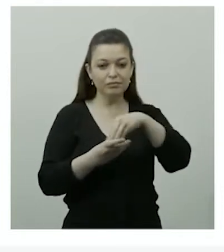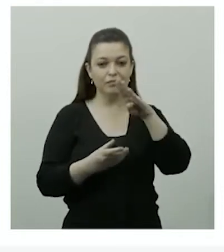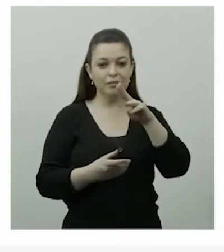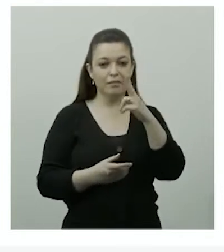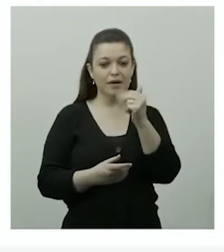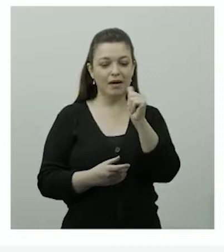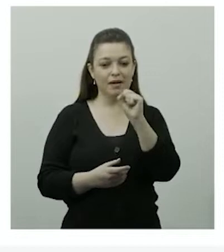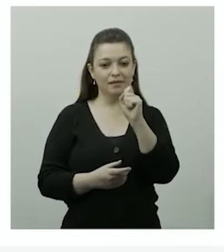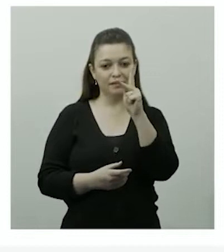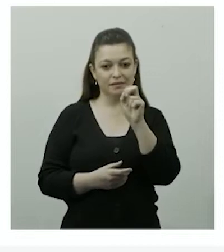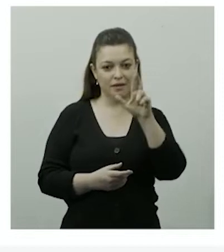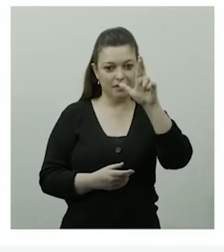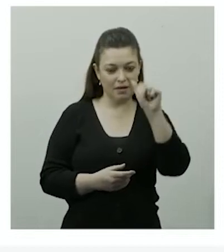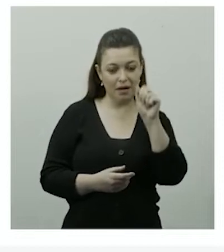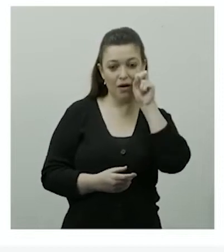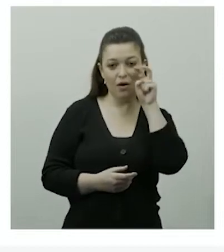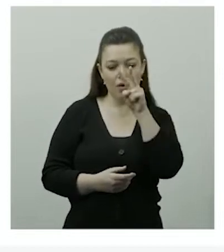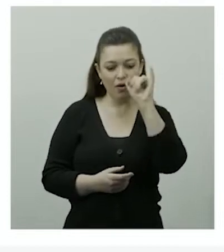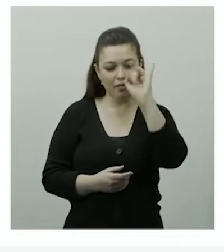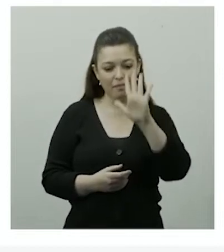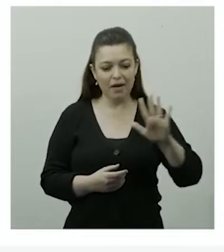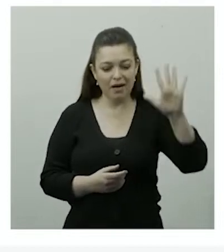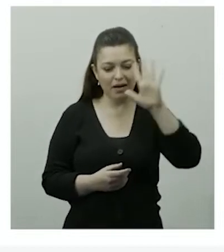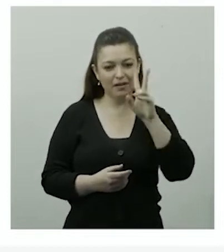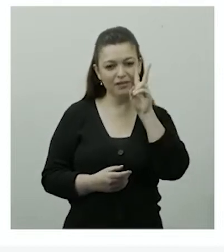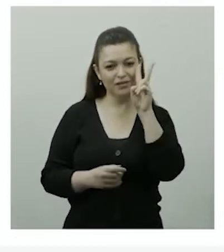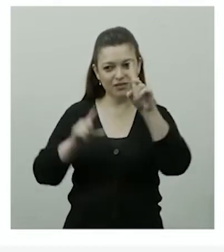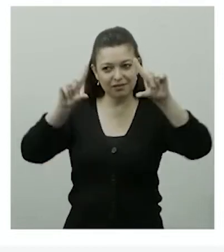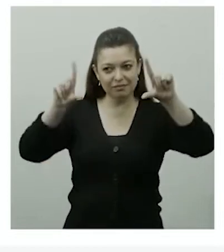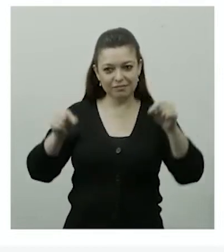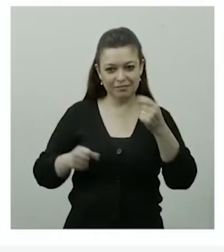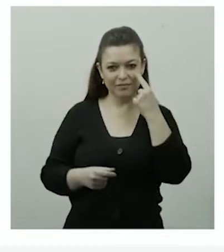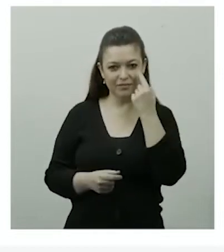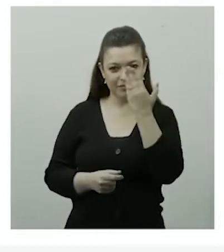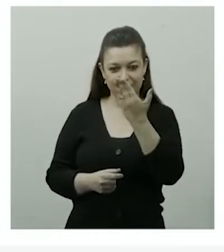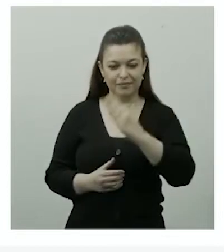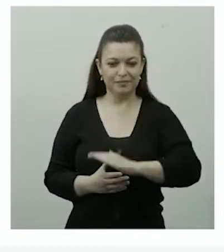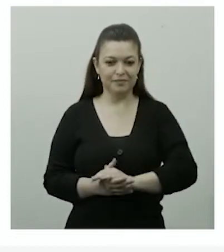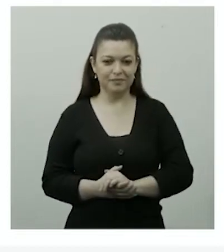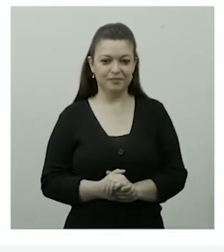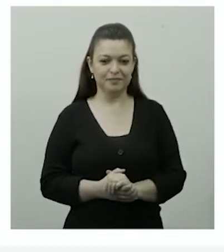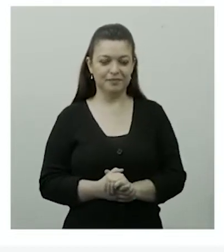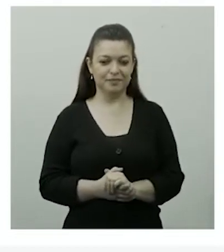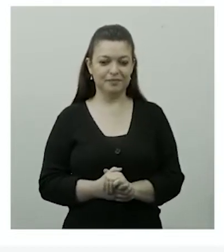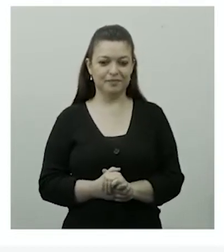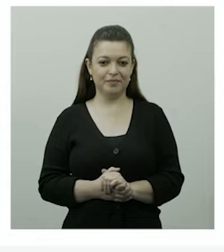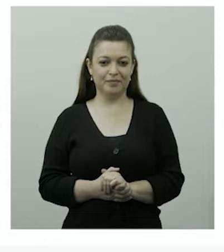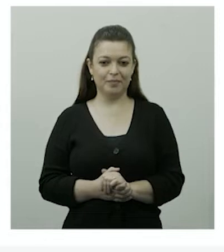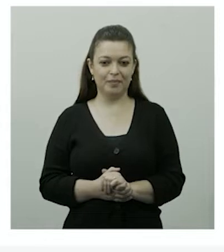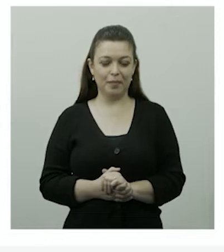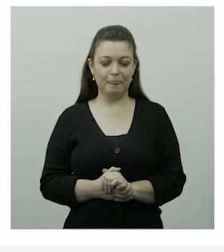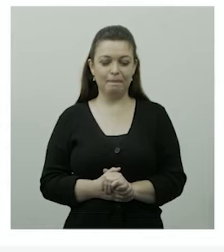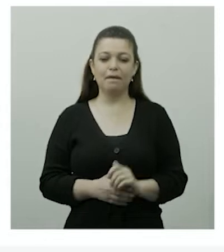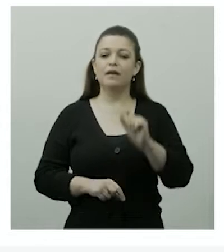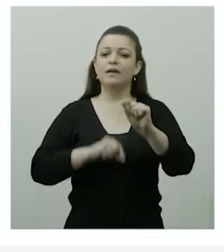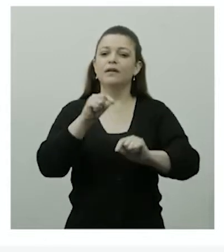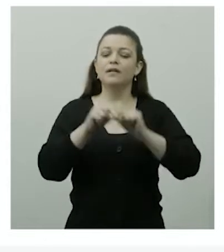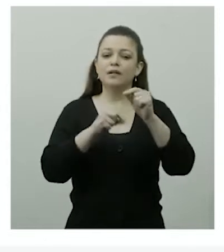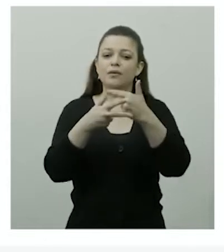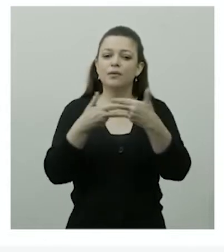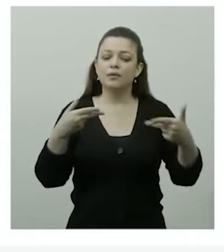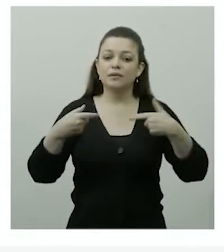só as imagens lá e a fórmula de Bhaskara nós temos ali. Então, o que que a